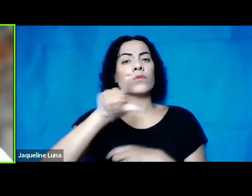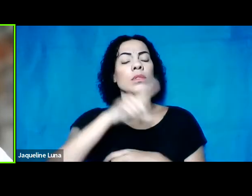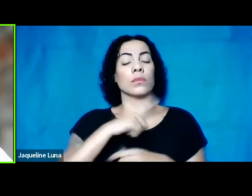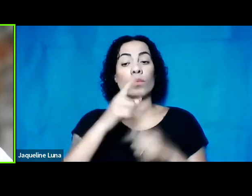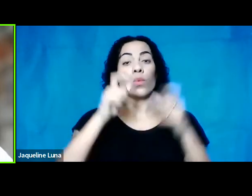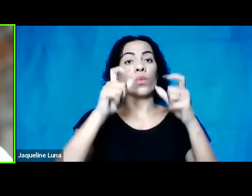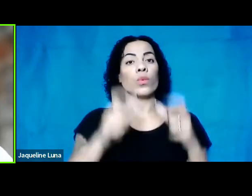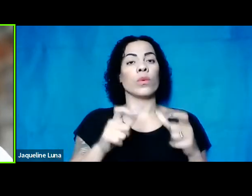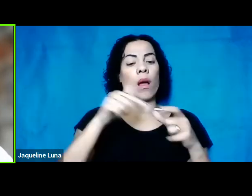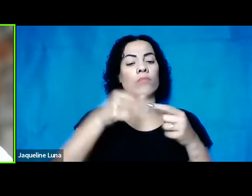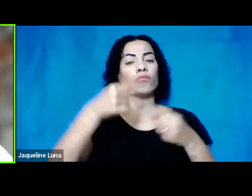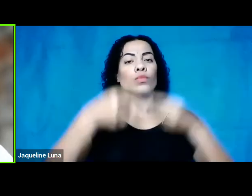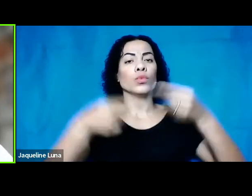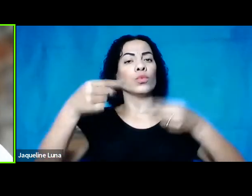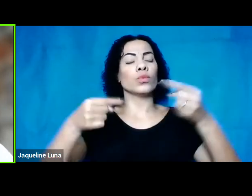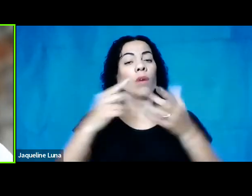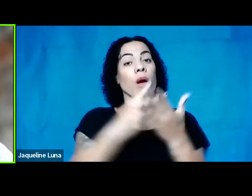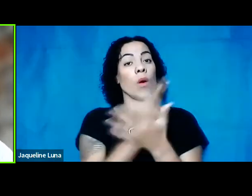mas